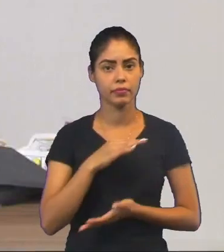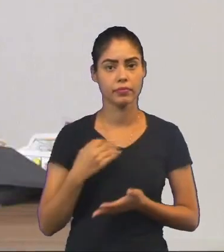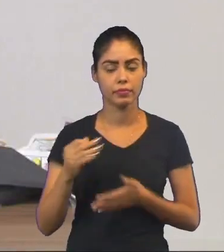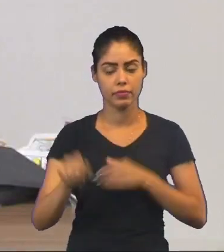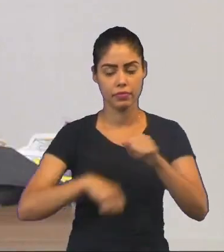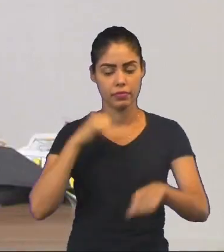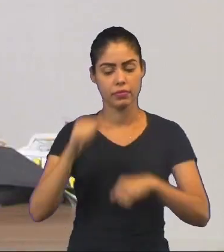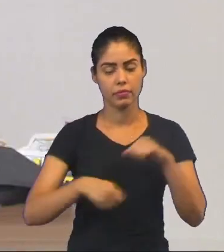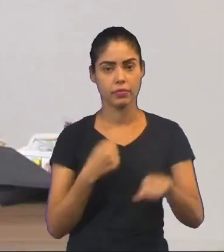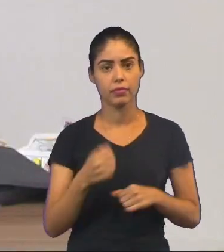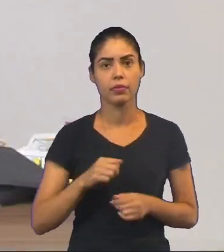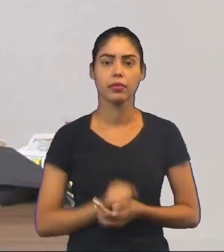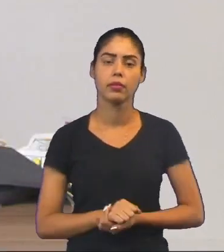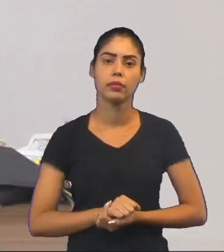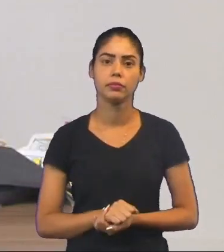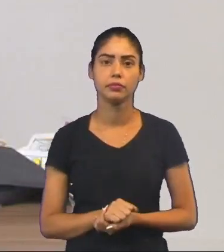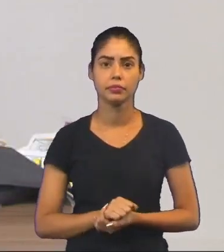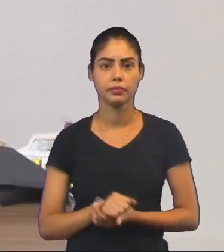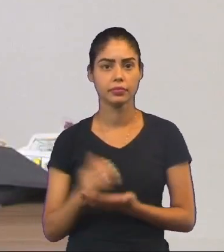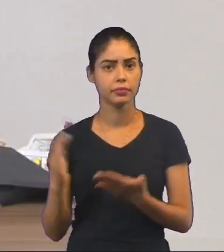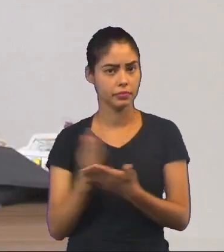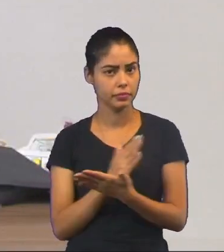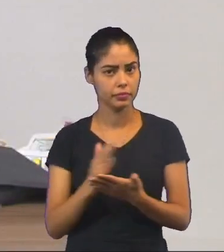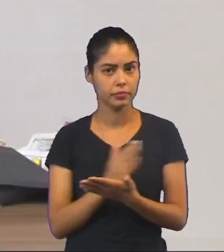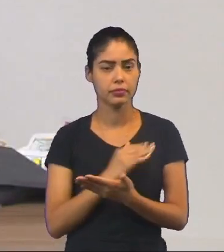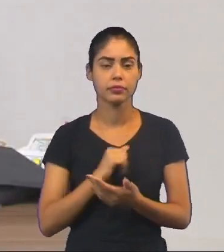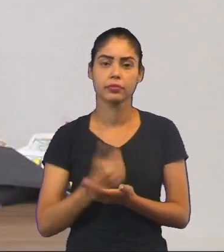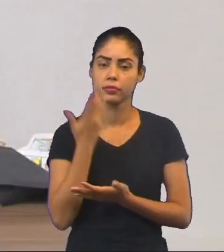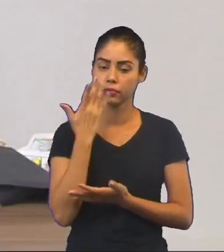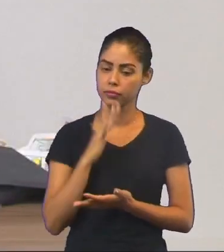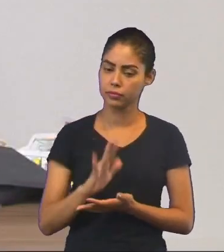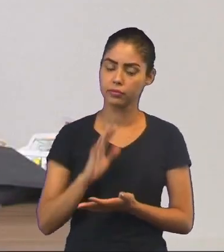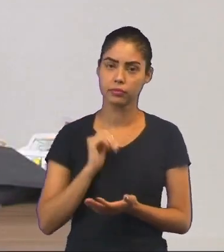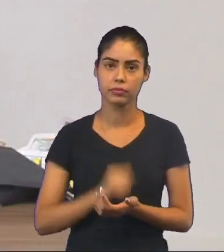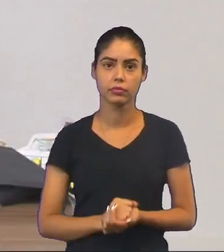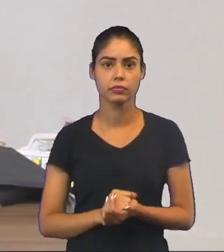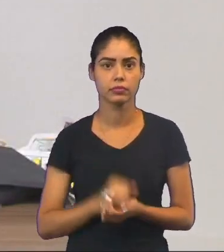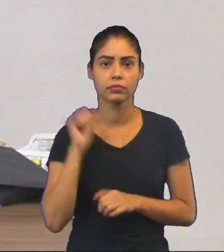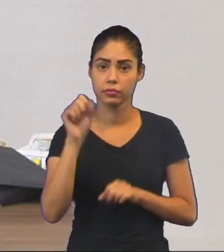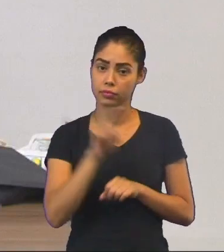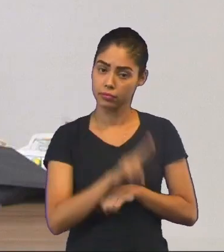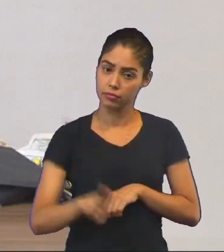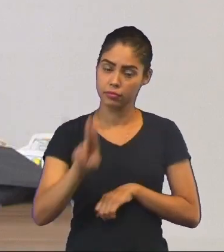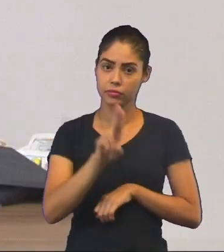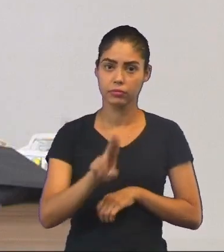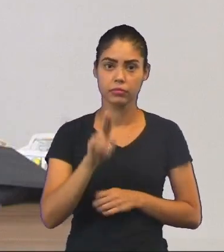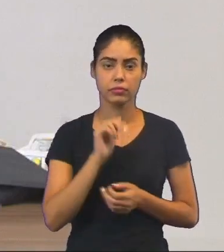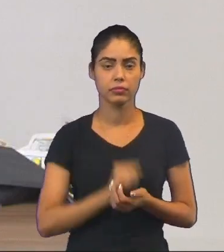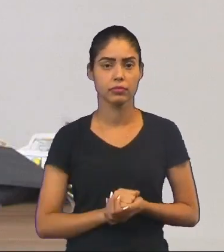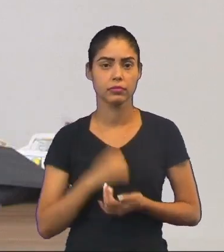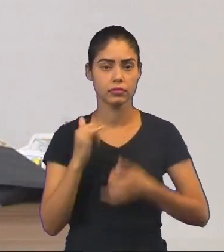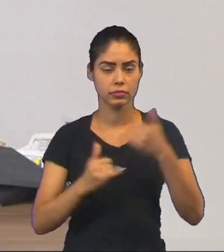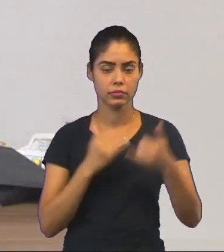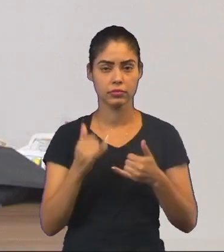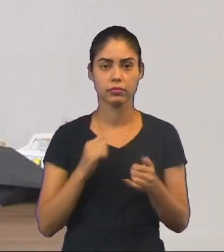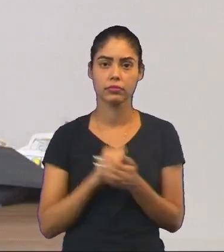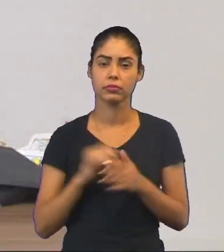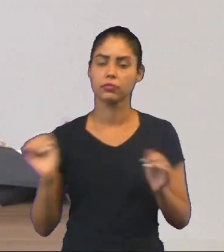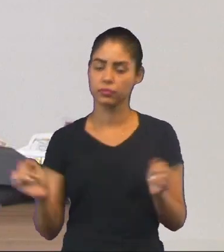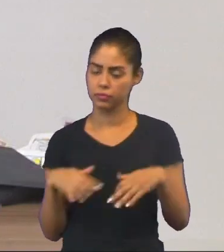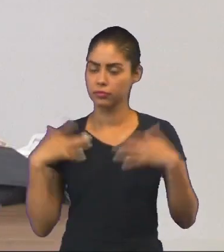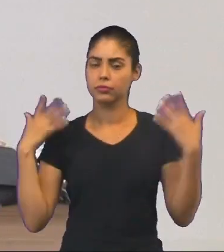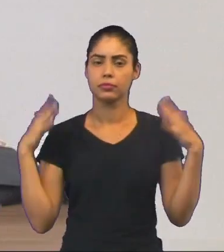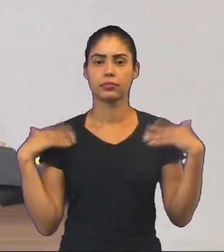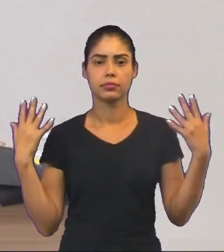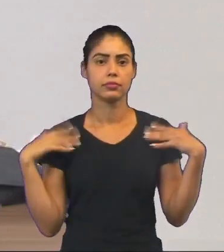de transporte terrestre. Algumas crianças utilizam a bicicleta como um brinquedo, para se